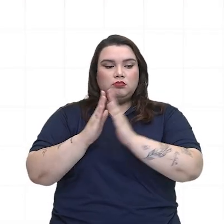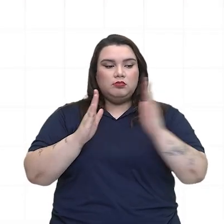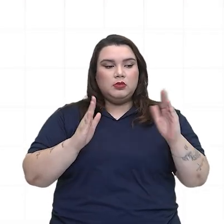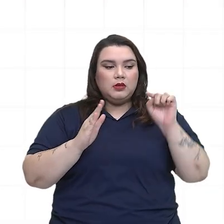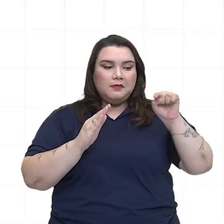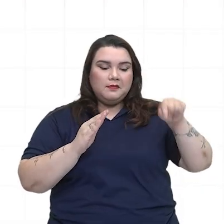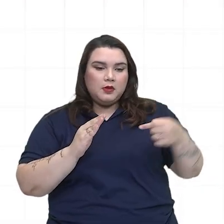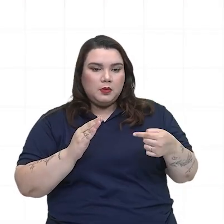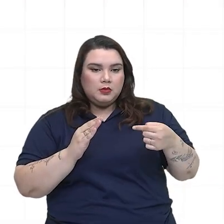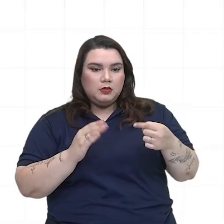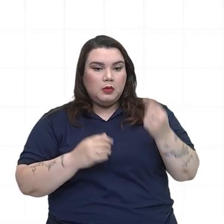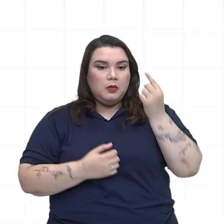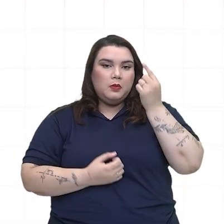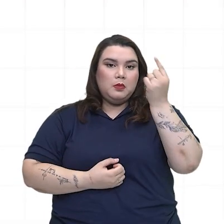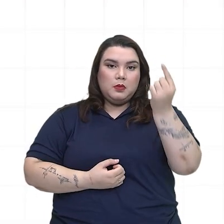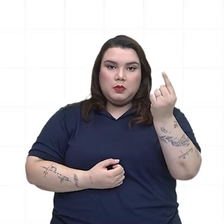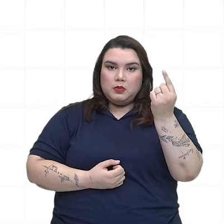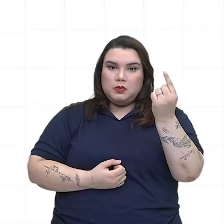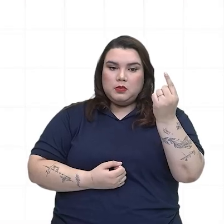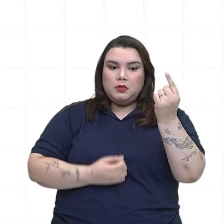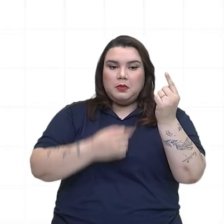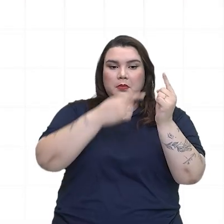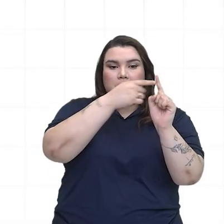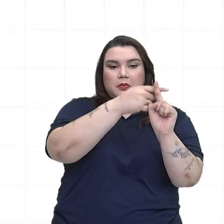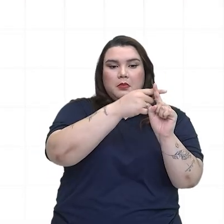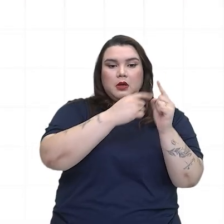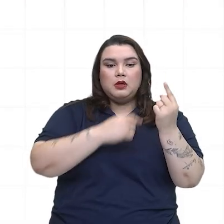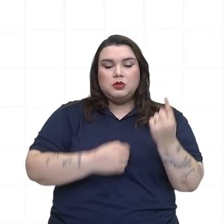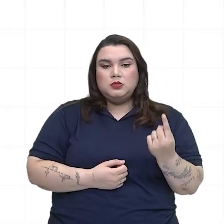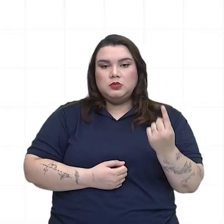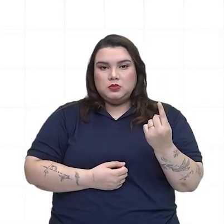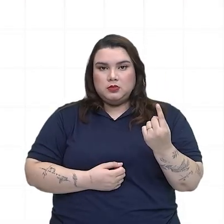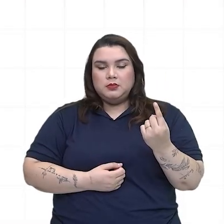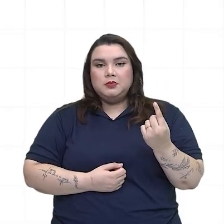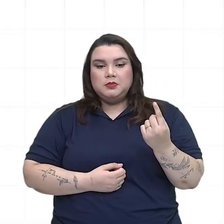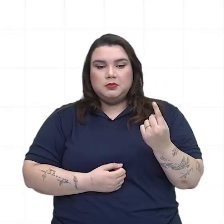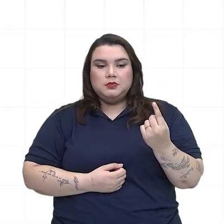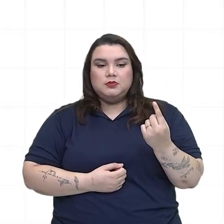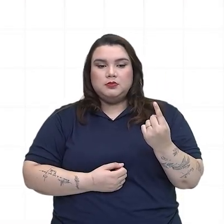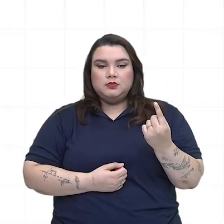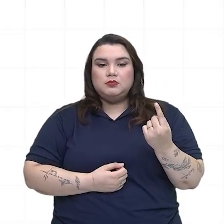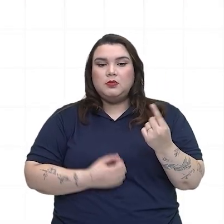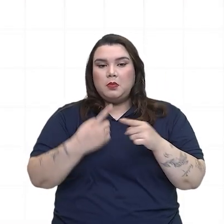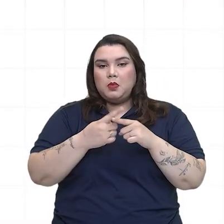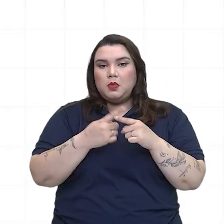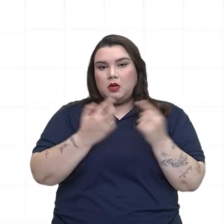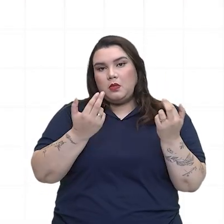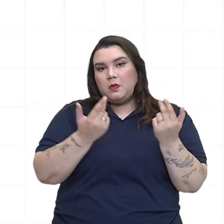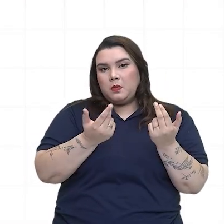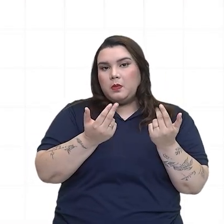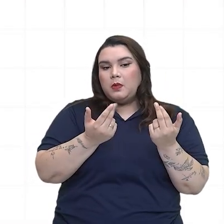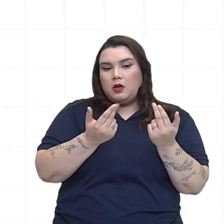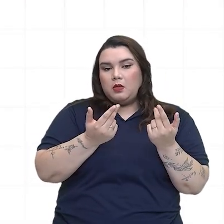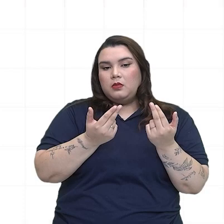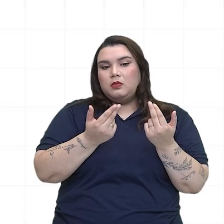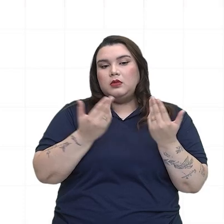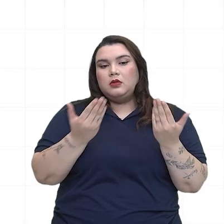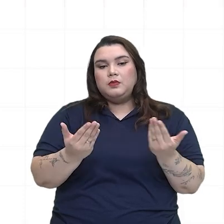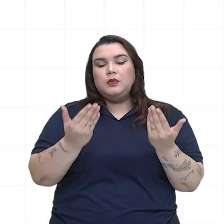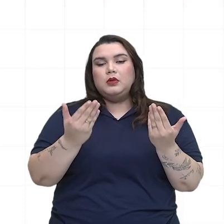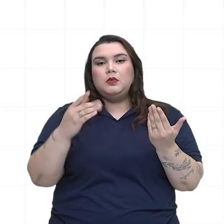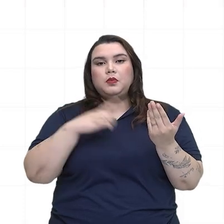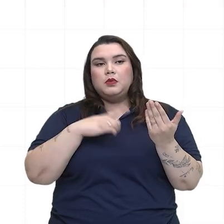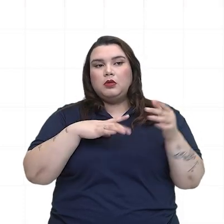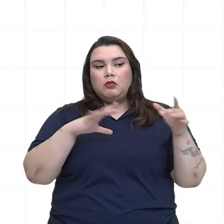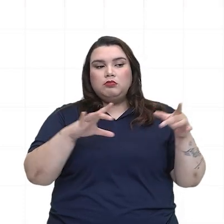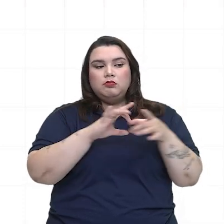valor a gente tem uma casa decimal e no segundo também temos uma casa decimal, já que é o mesmo valor, né? Então, no total,